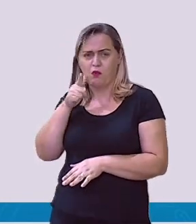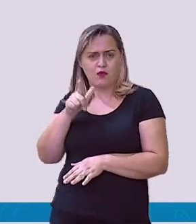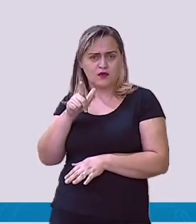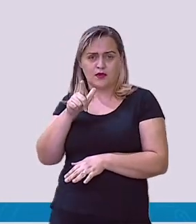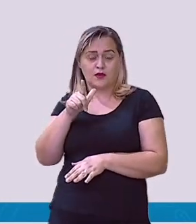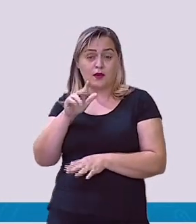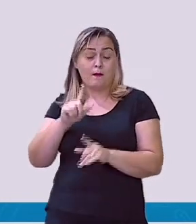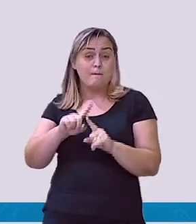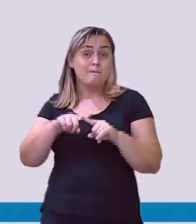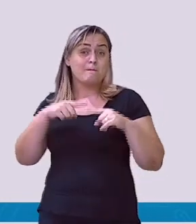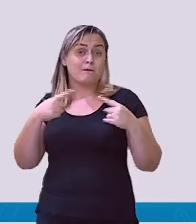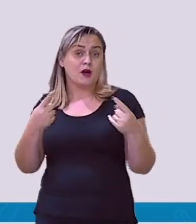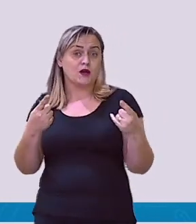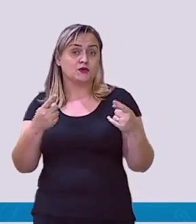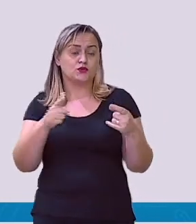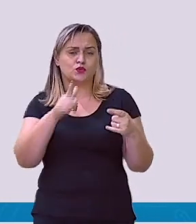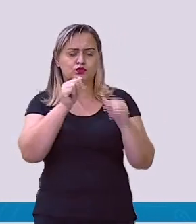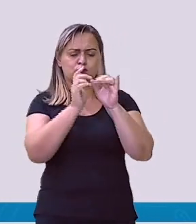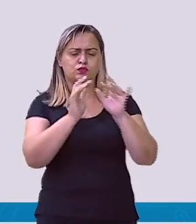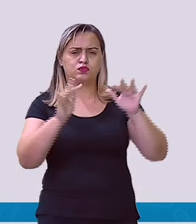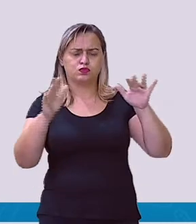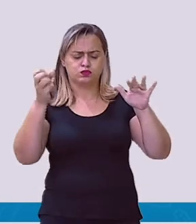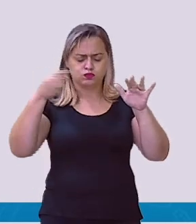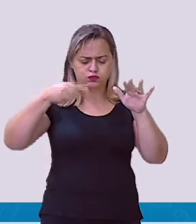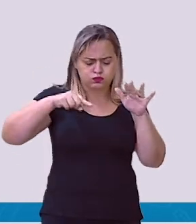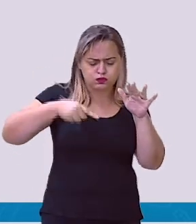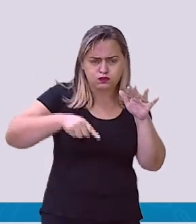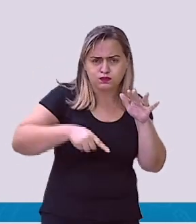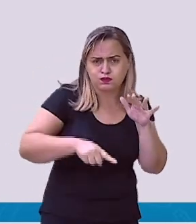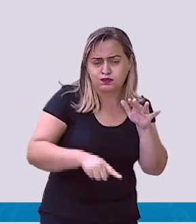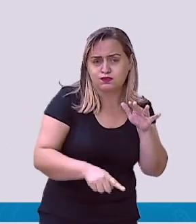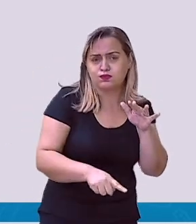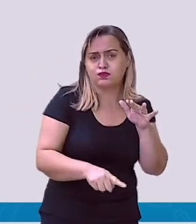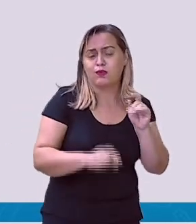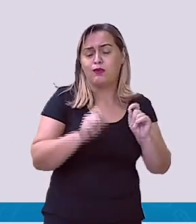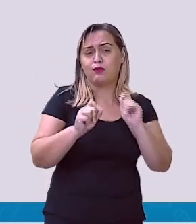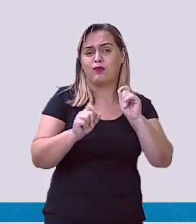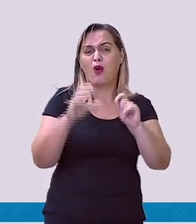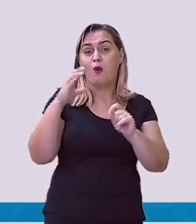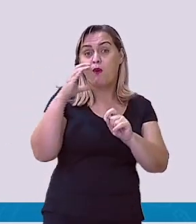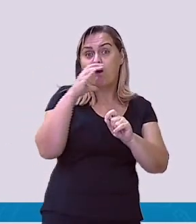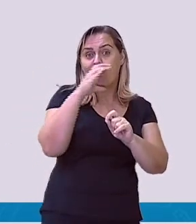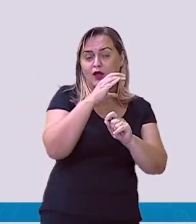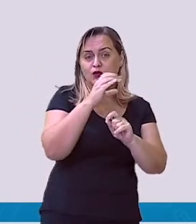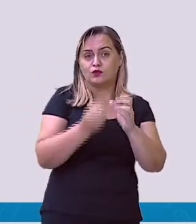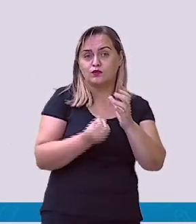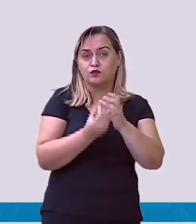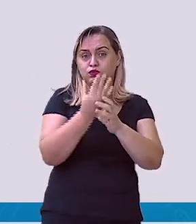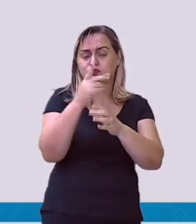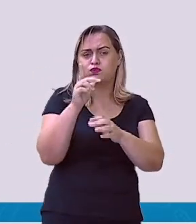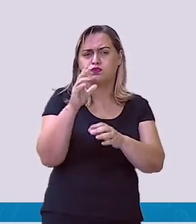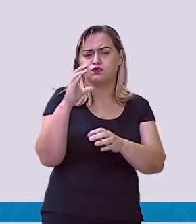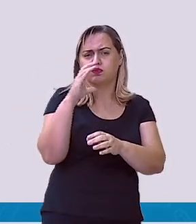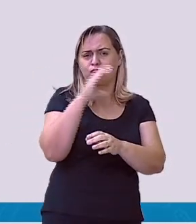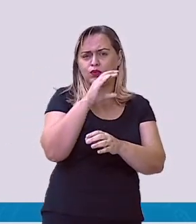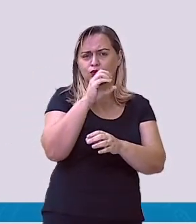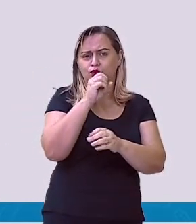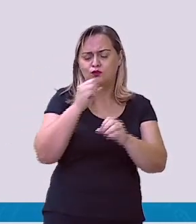a lava está saindo, certo? O magma sai em forma de lava,